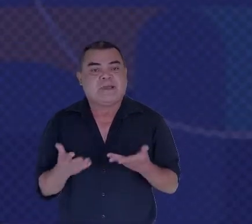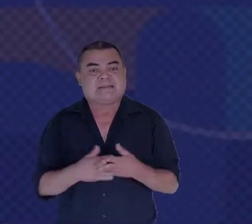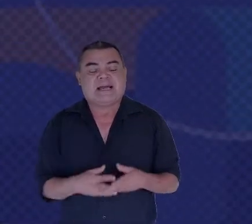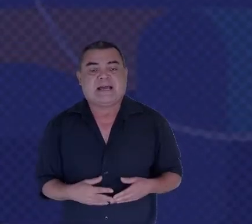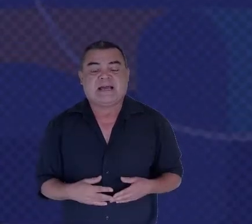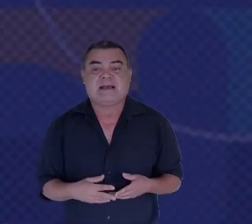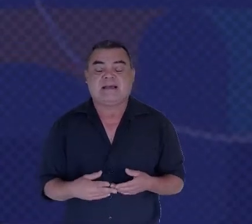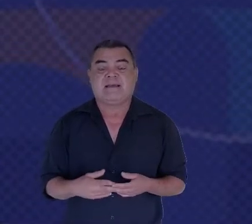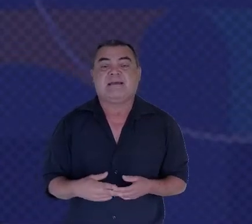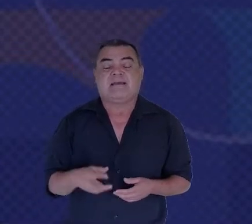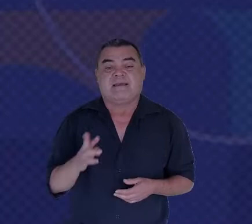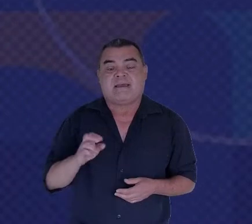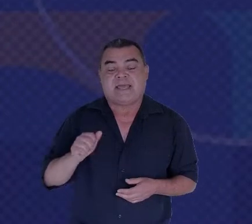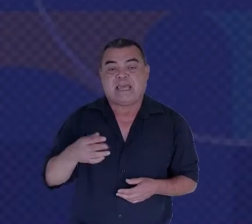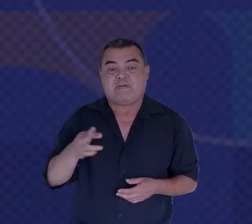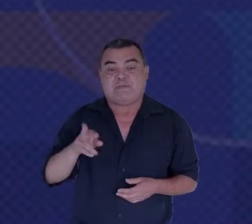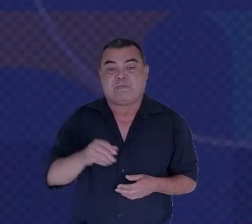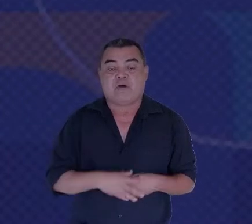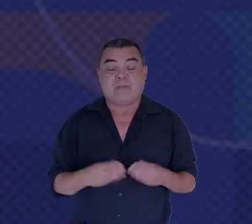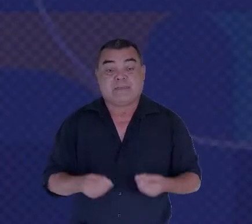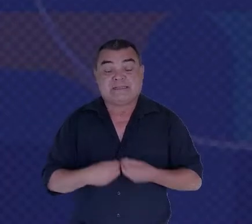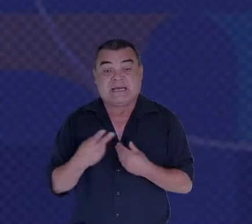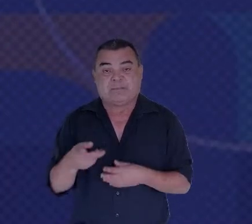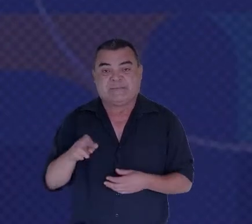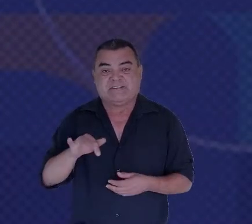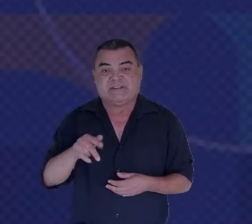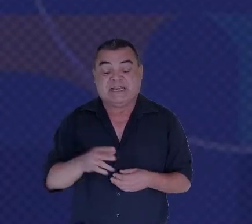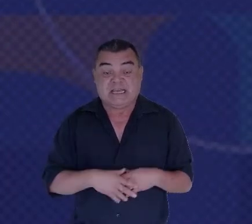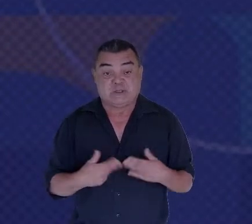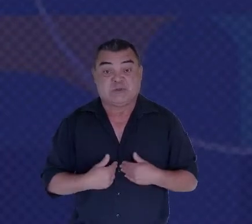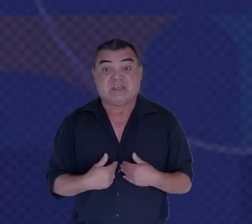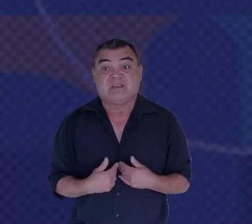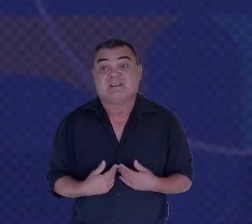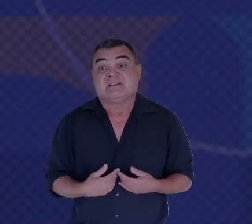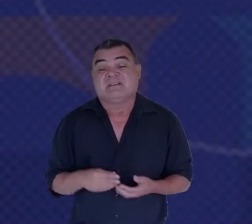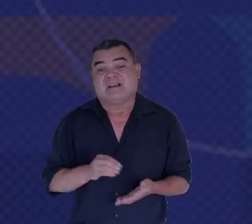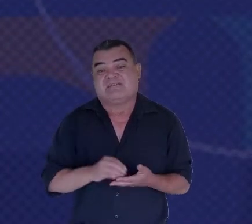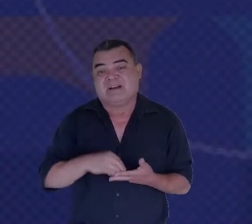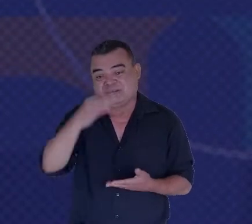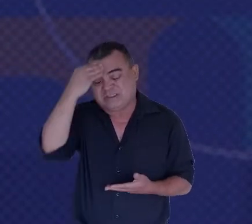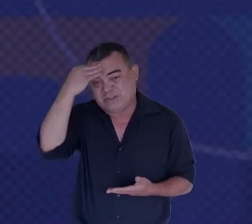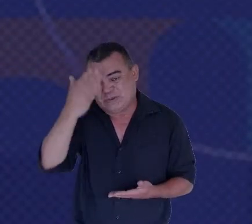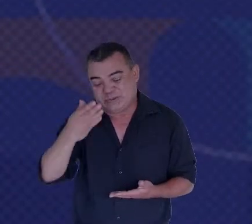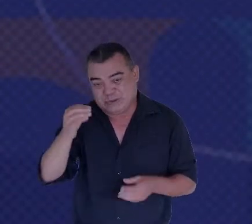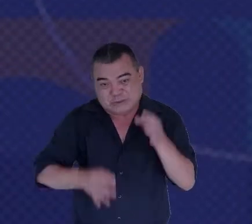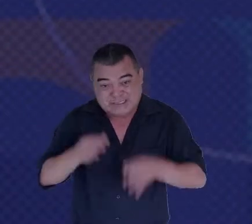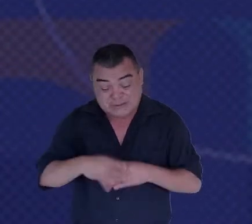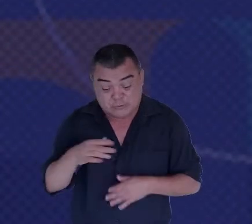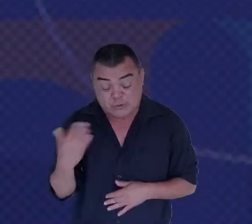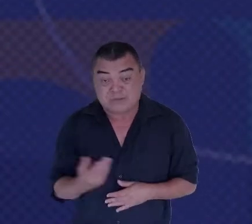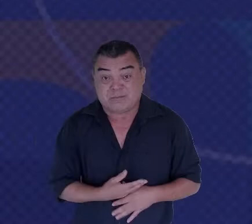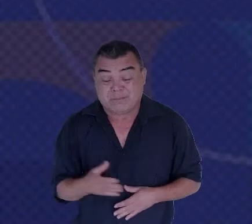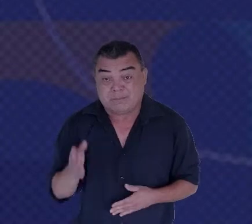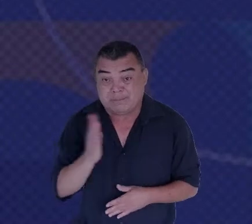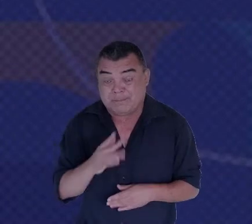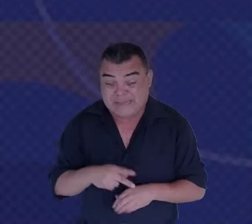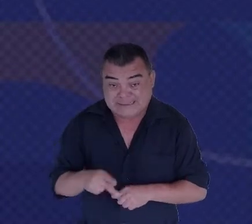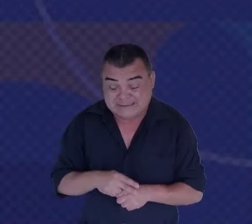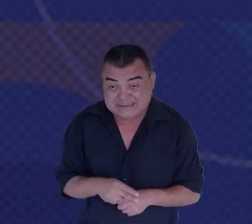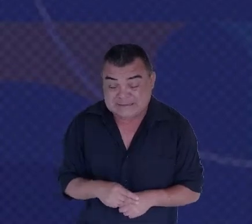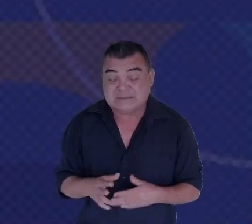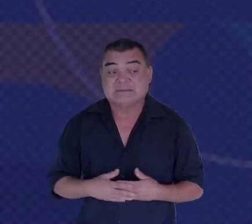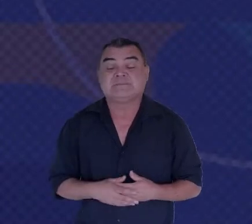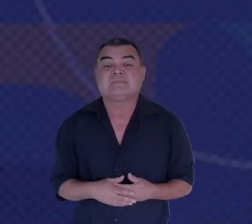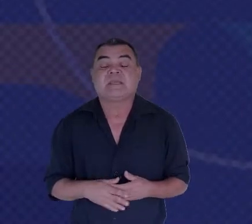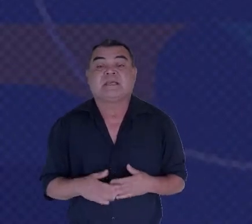a reformas que consigam combater privilégios as injustiças distributiva a gente vive nosso país a gente fez de alguém regulatório que